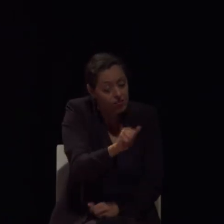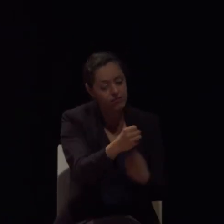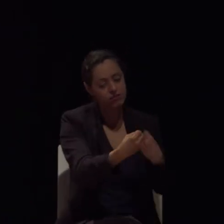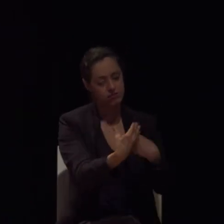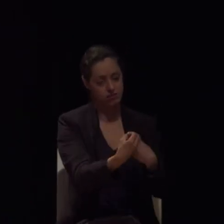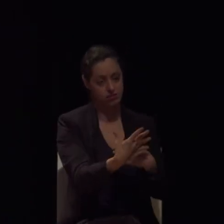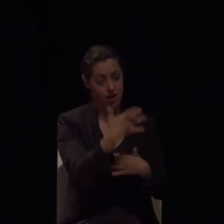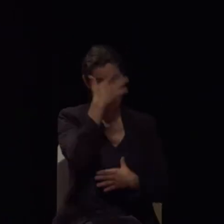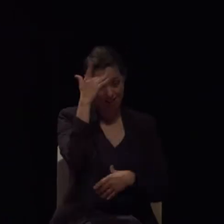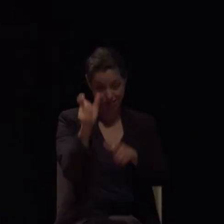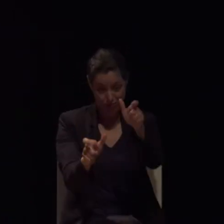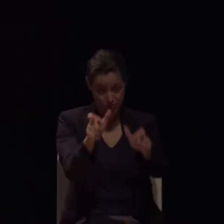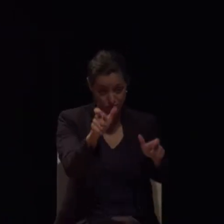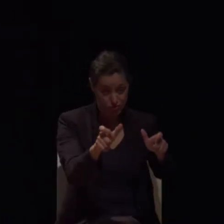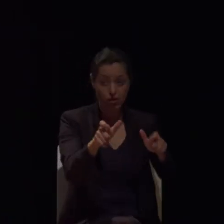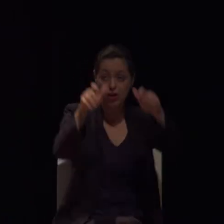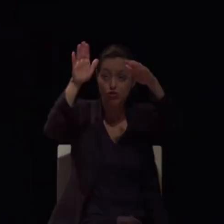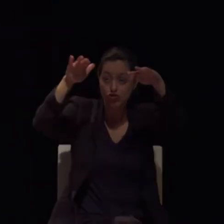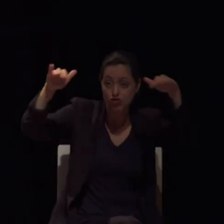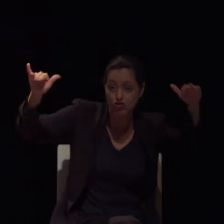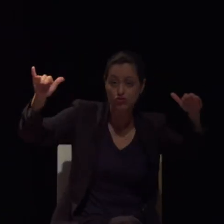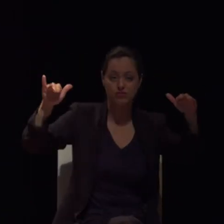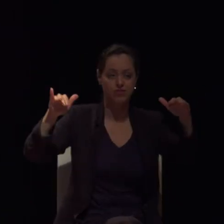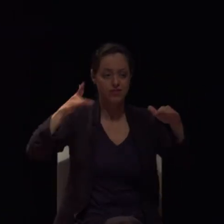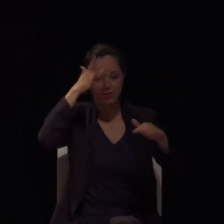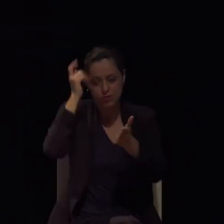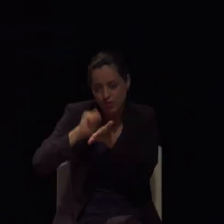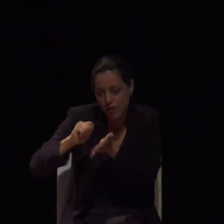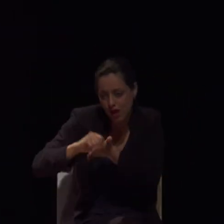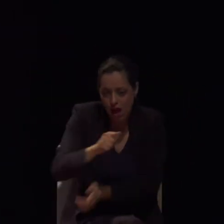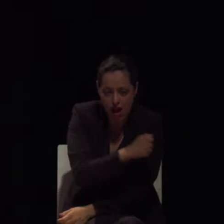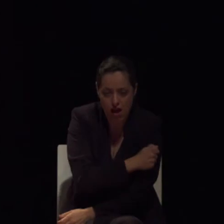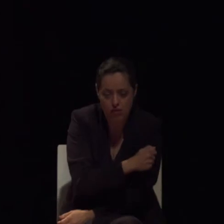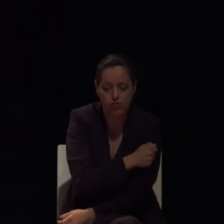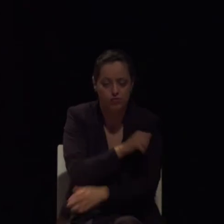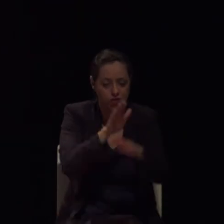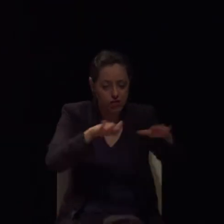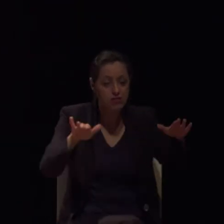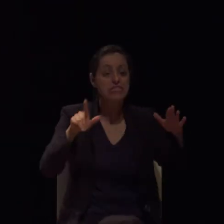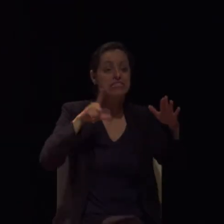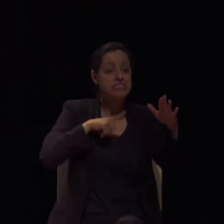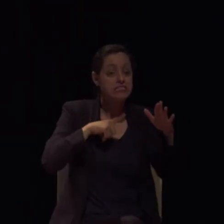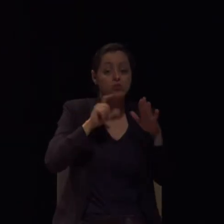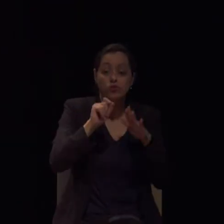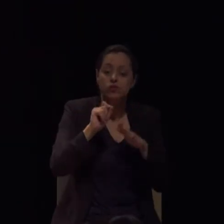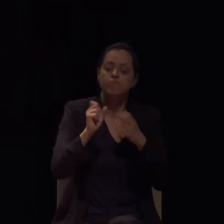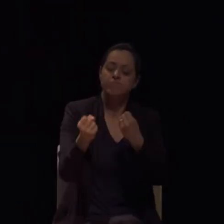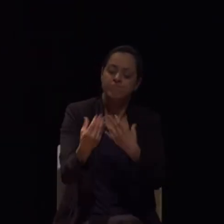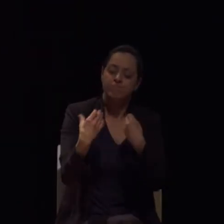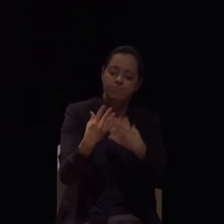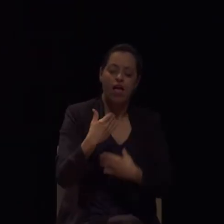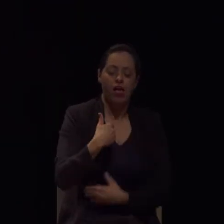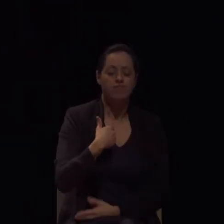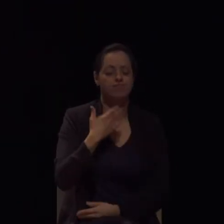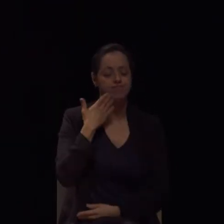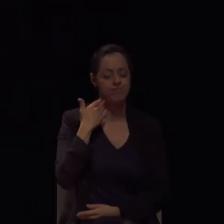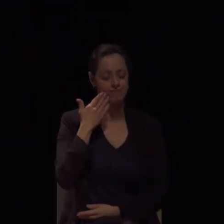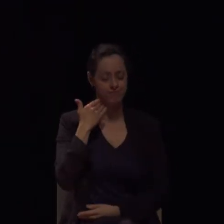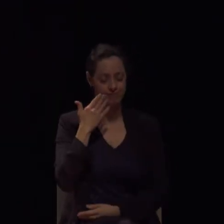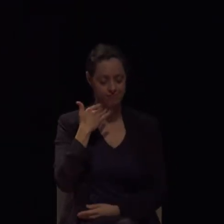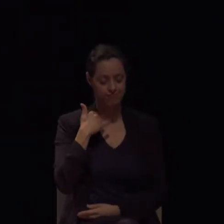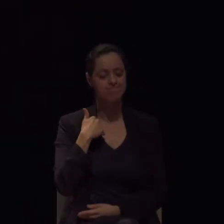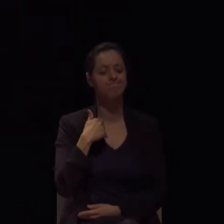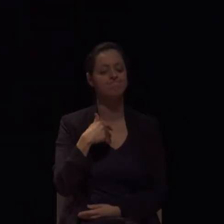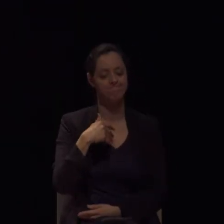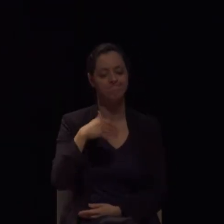da educação de jovens e adultos com os educadores de são tomé e é isso que nós brasileiros temos